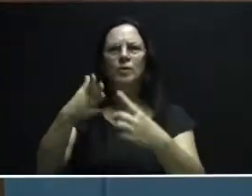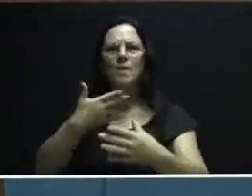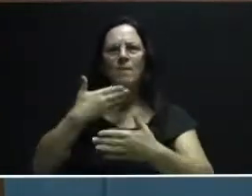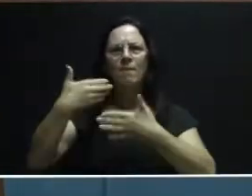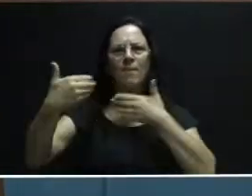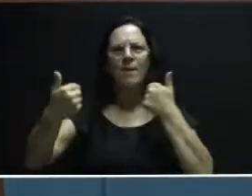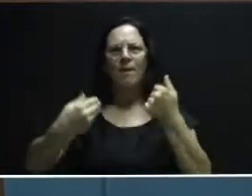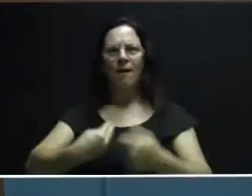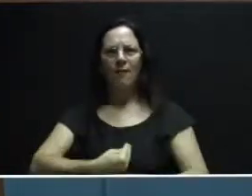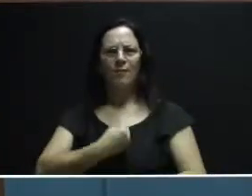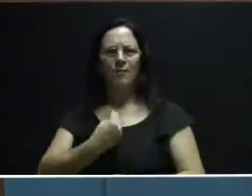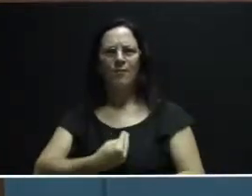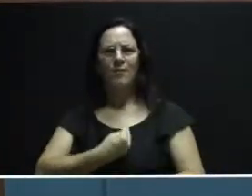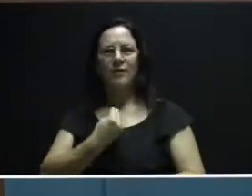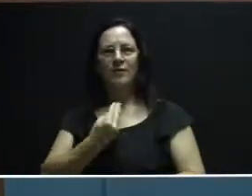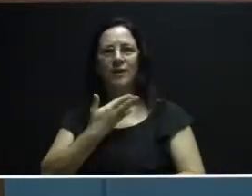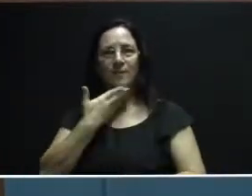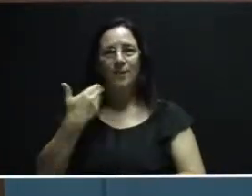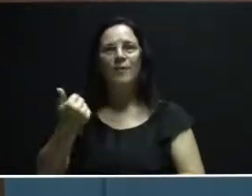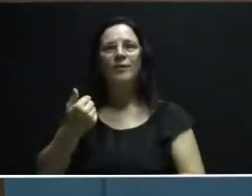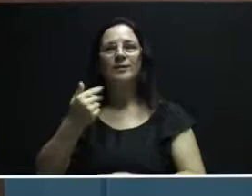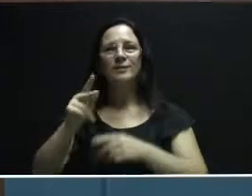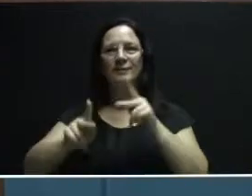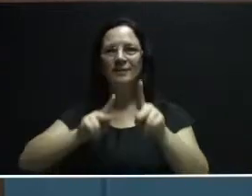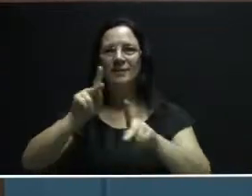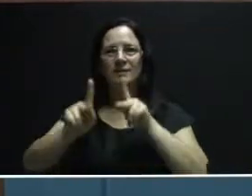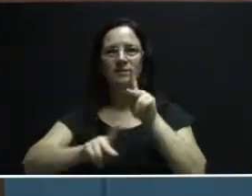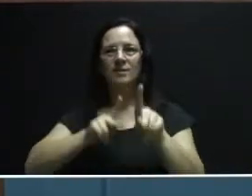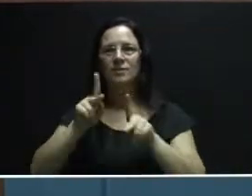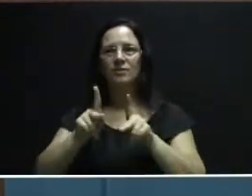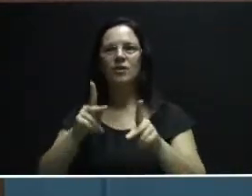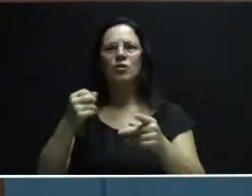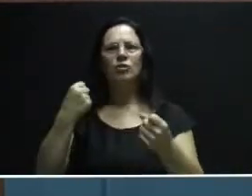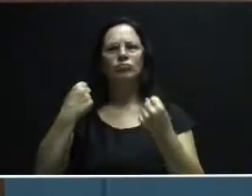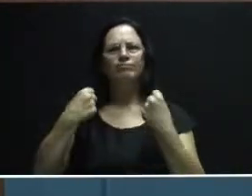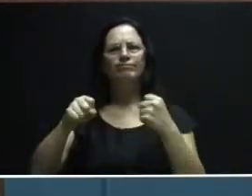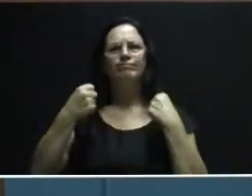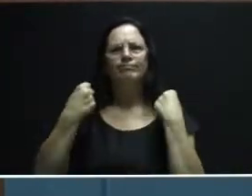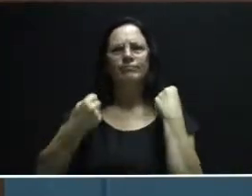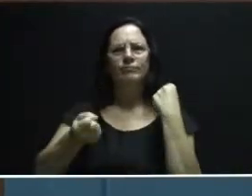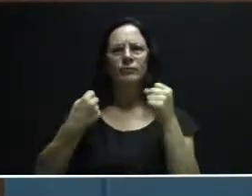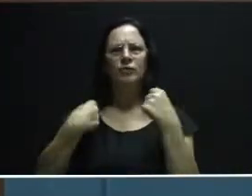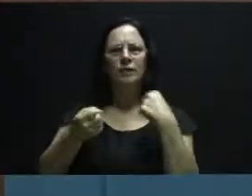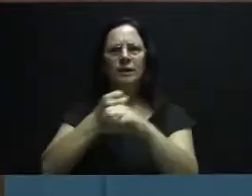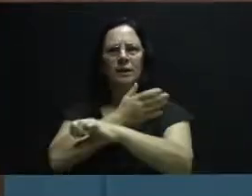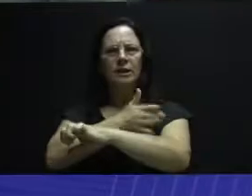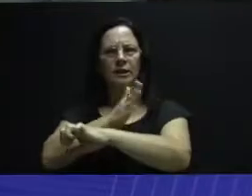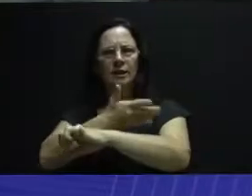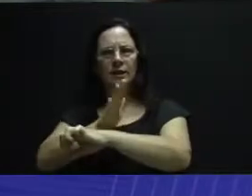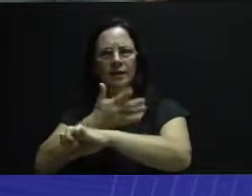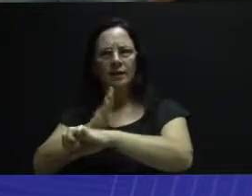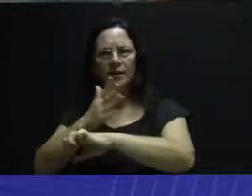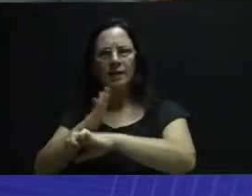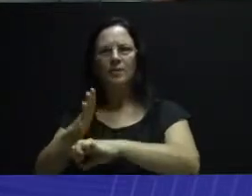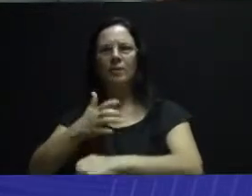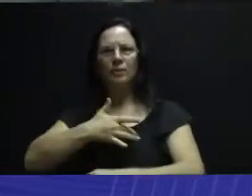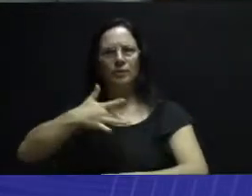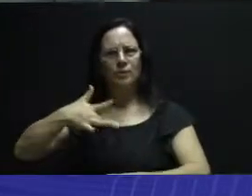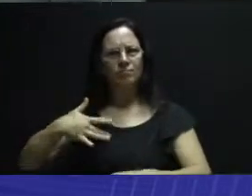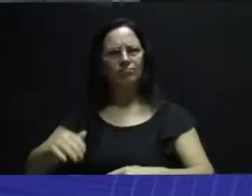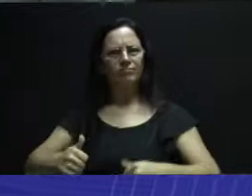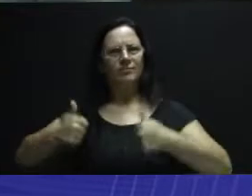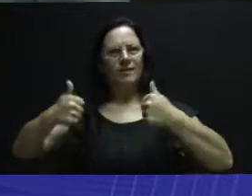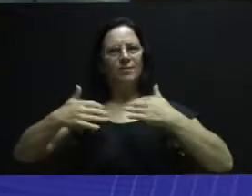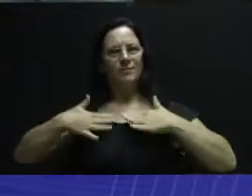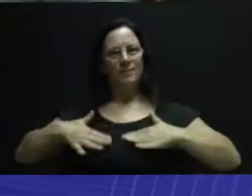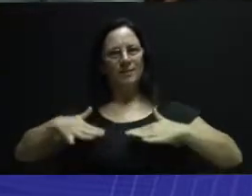melhorar a qualidade de vida da população através de treinamentos personalizados proporcionando saúde e